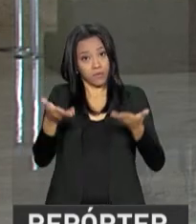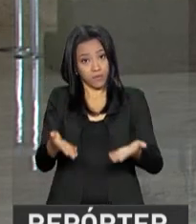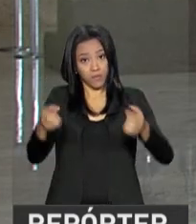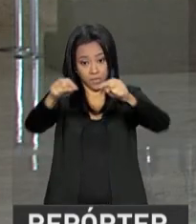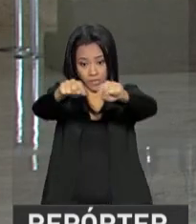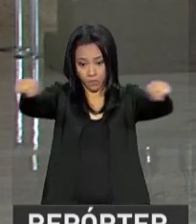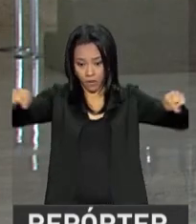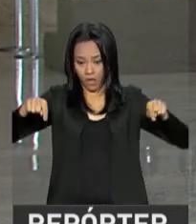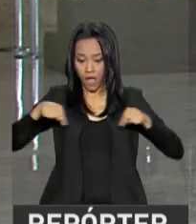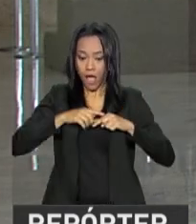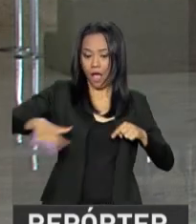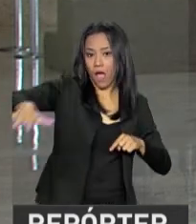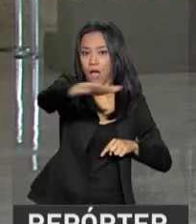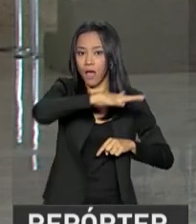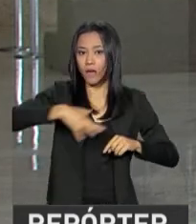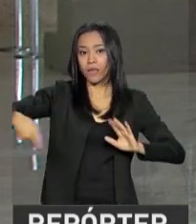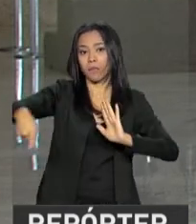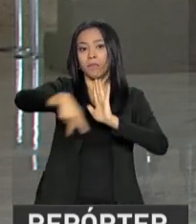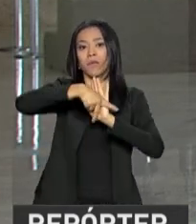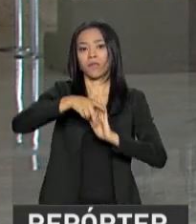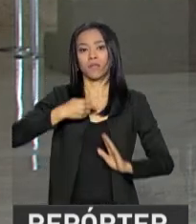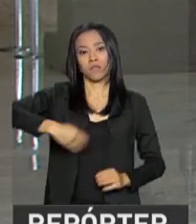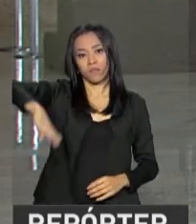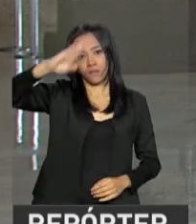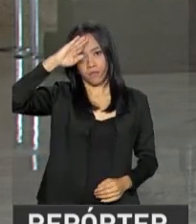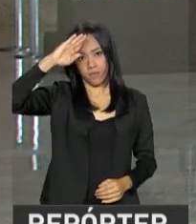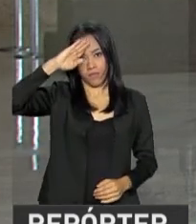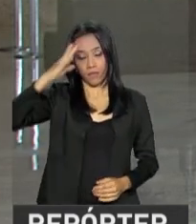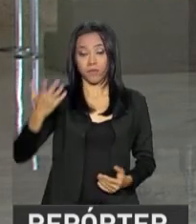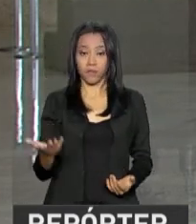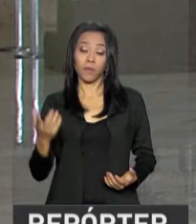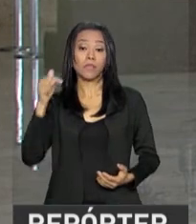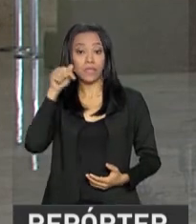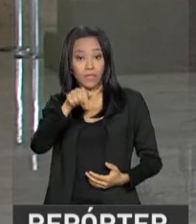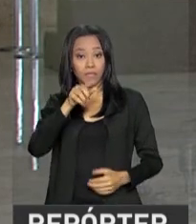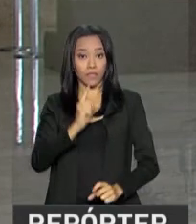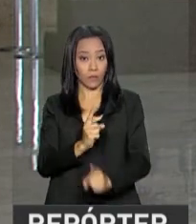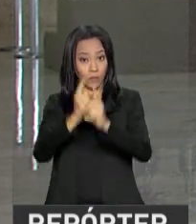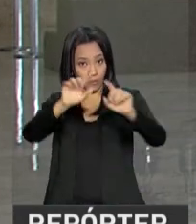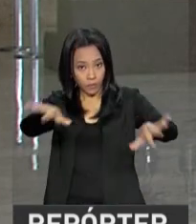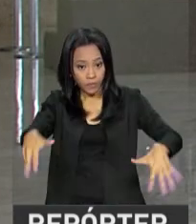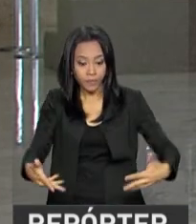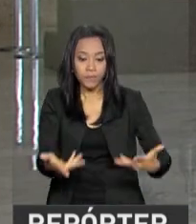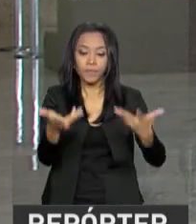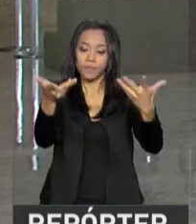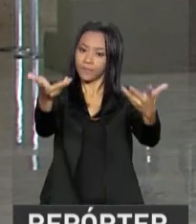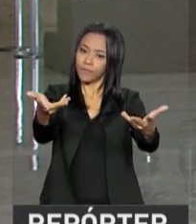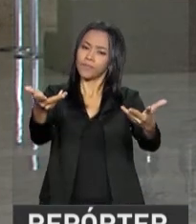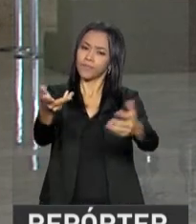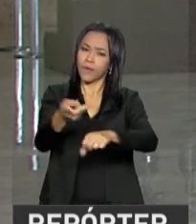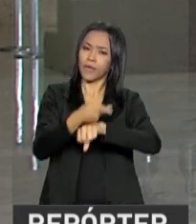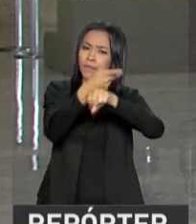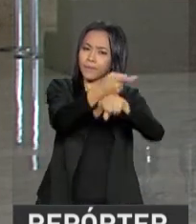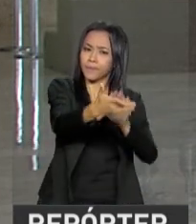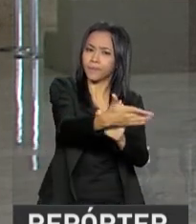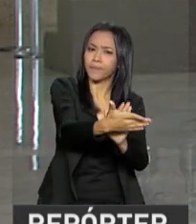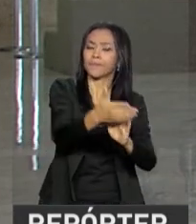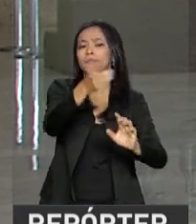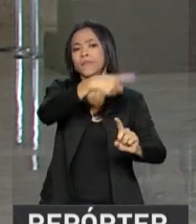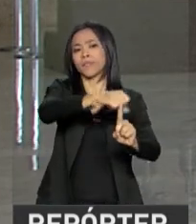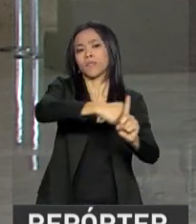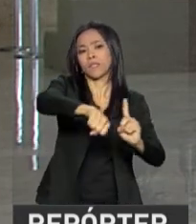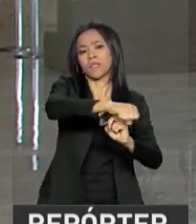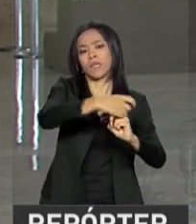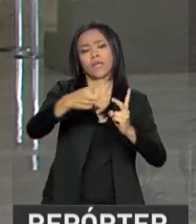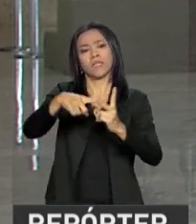no setor militar urbano aqui em brasília na solenidade vão ser condecoradas civis militares e organizações